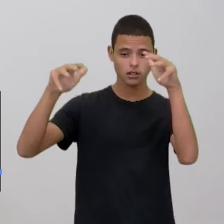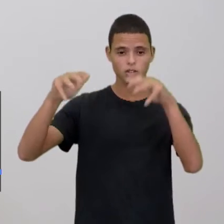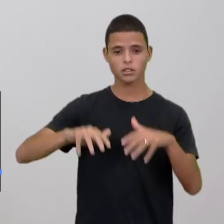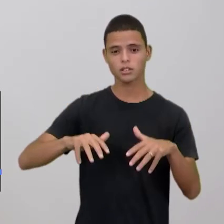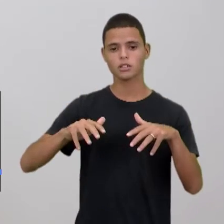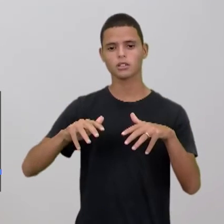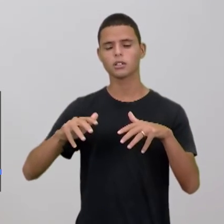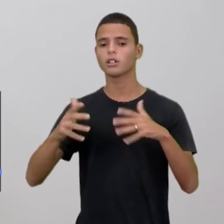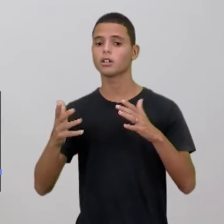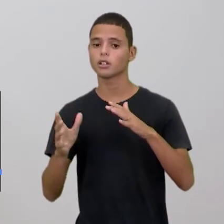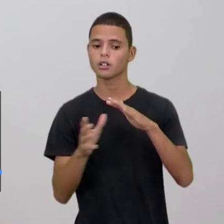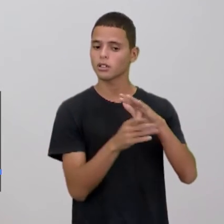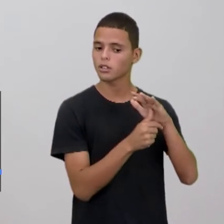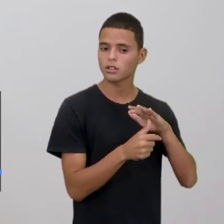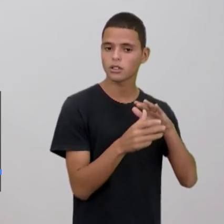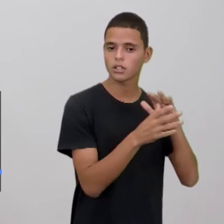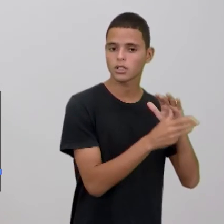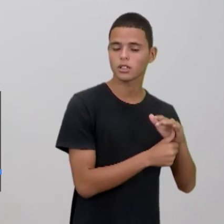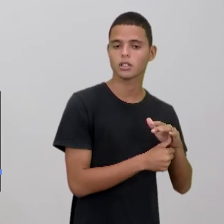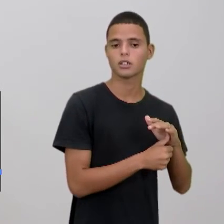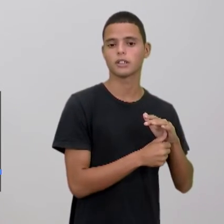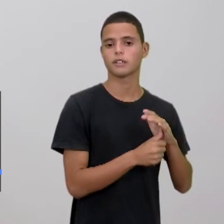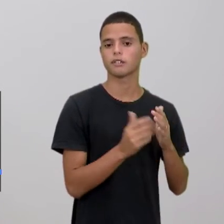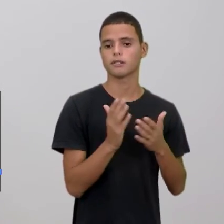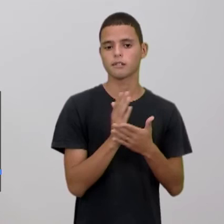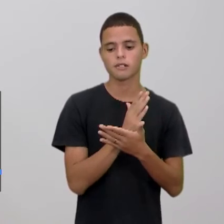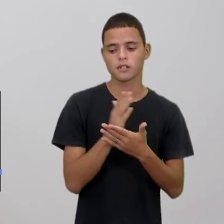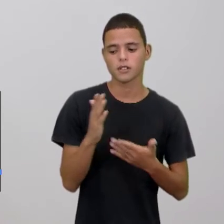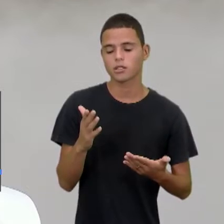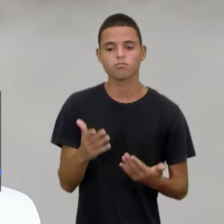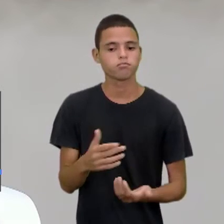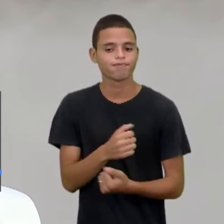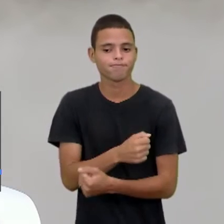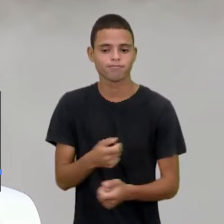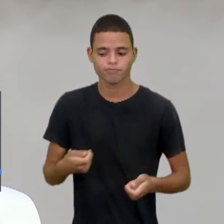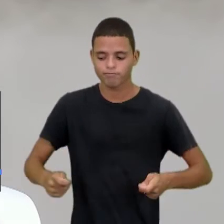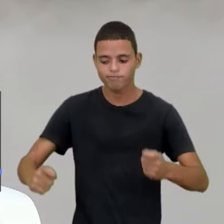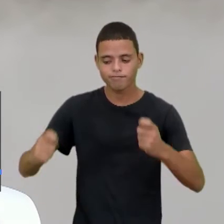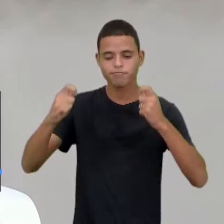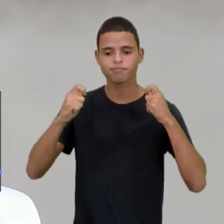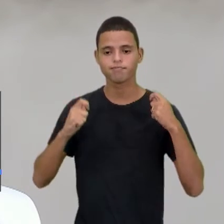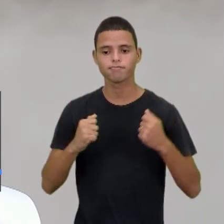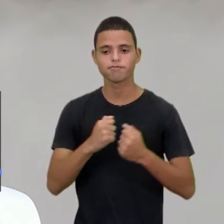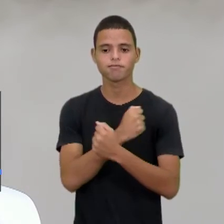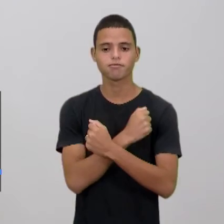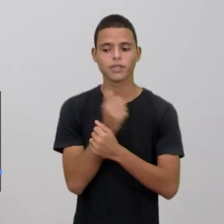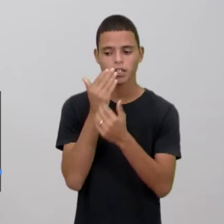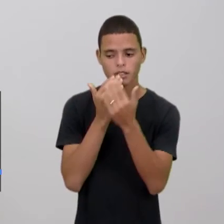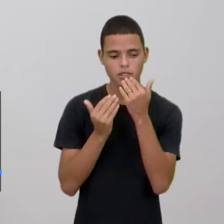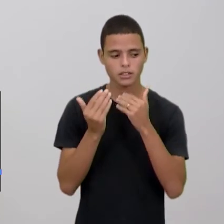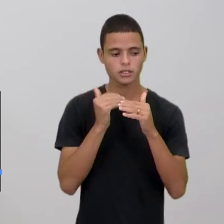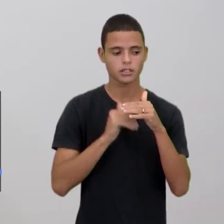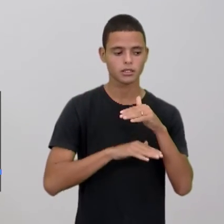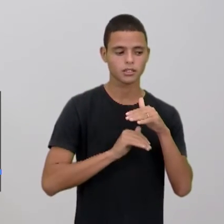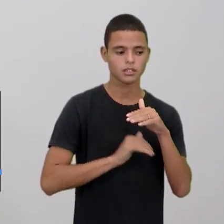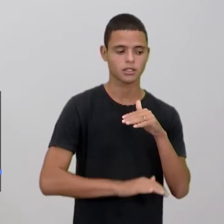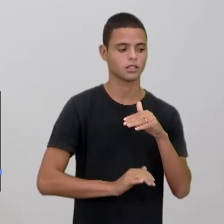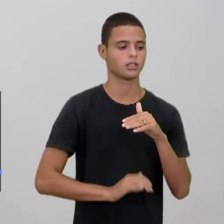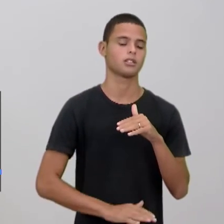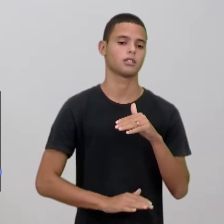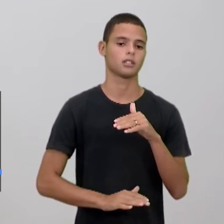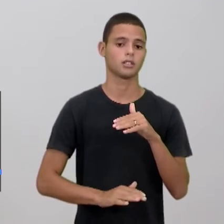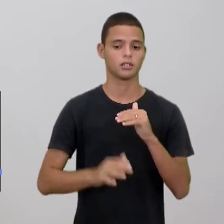eles roubaram até os mantimentos e cobertores que eram mandados de outros países para poder amparar as pessoas que